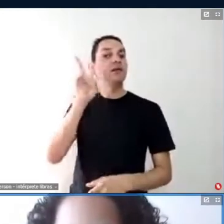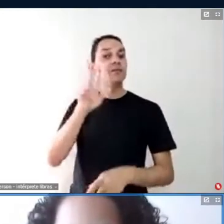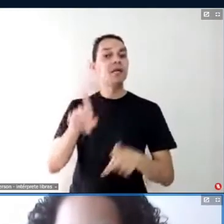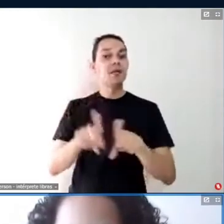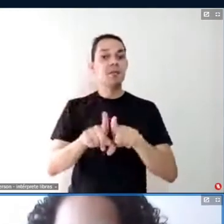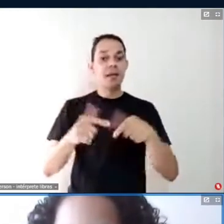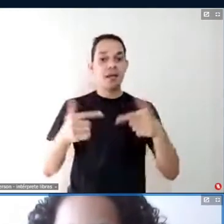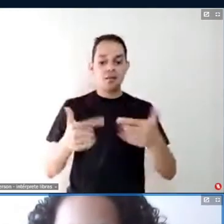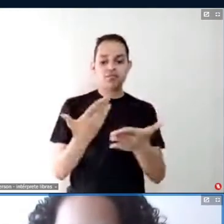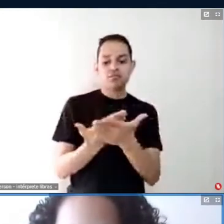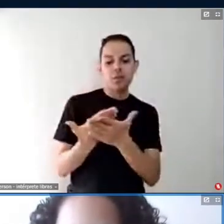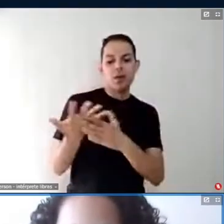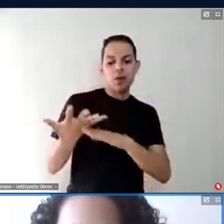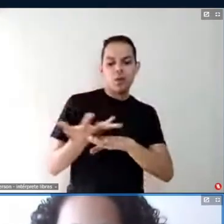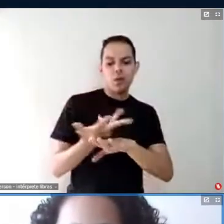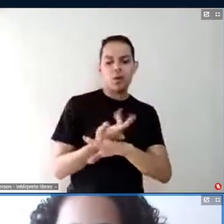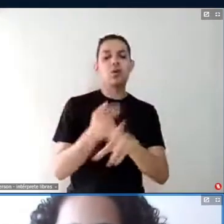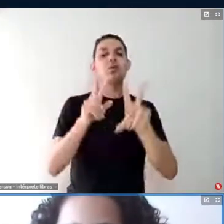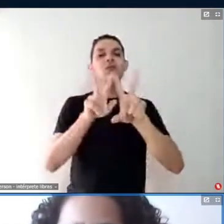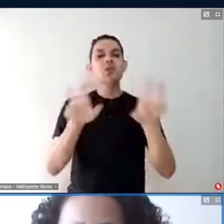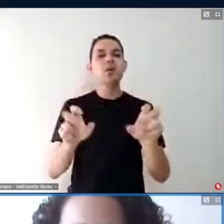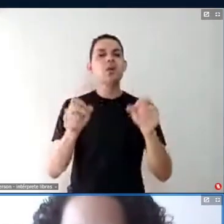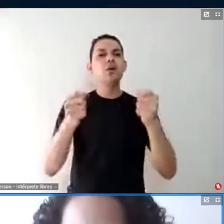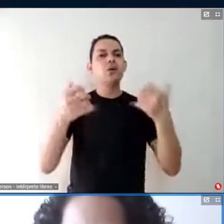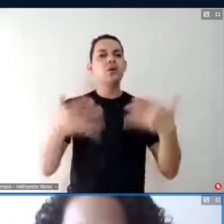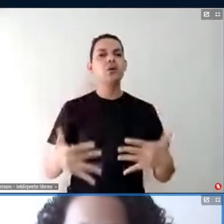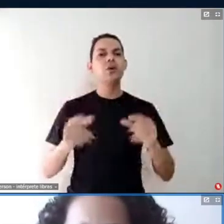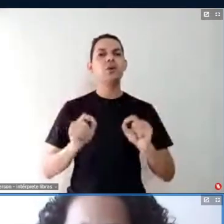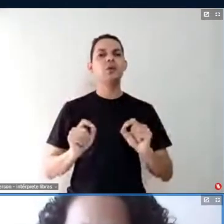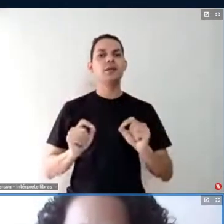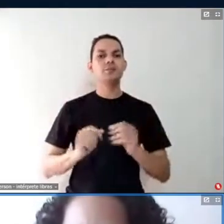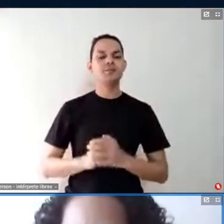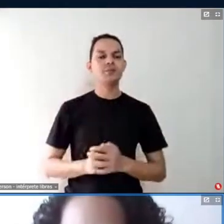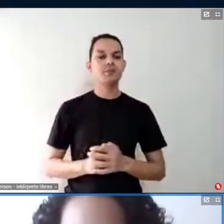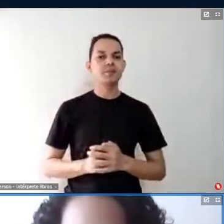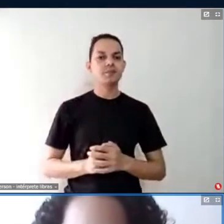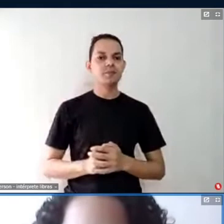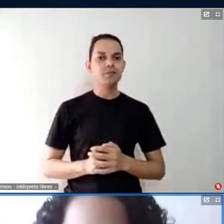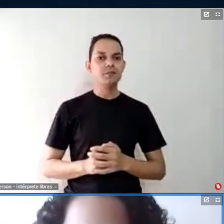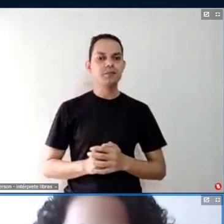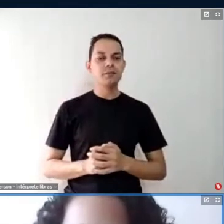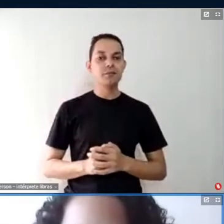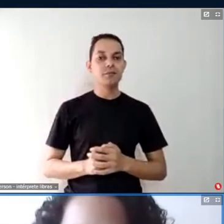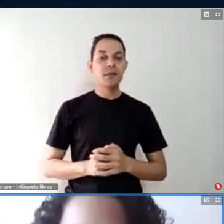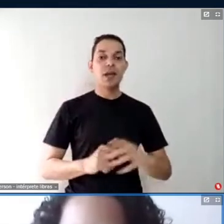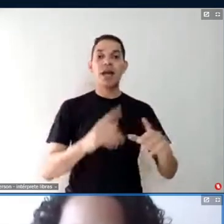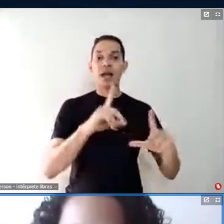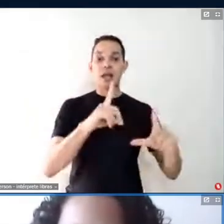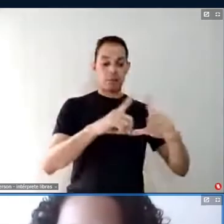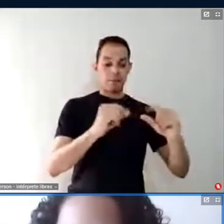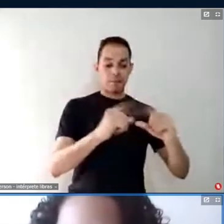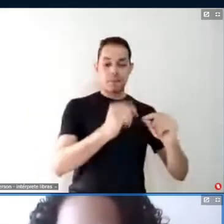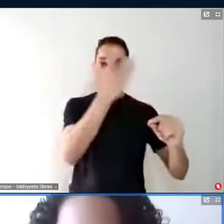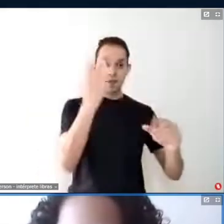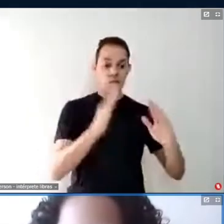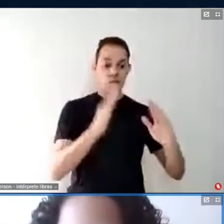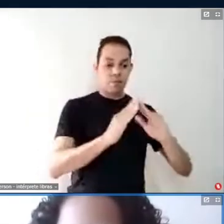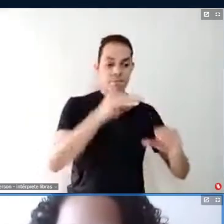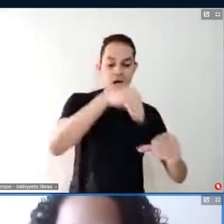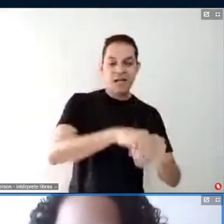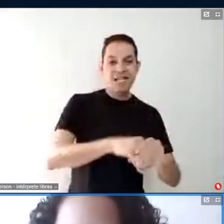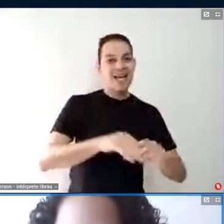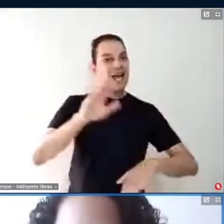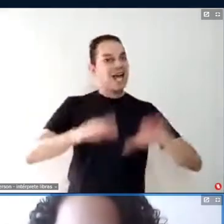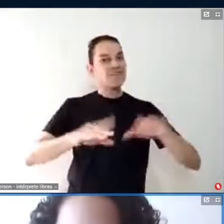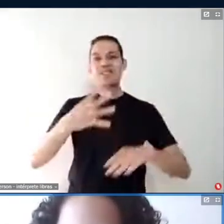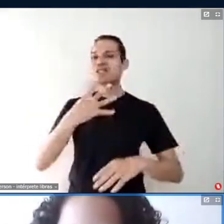comentava sobre o fato de que quem não mora em Brasília não necessariamente conhece a